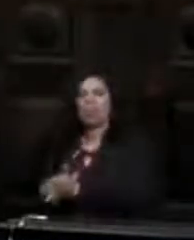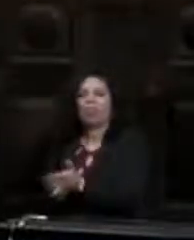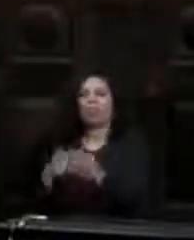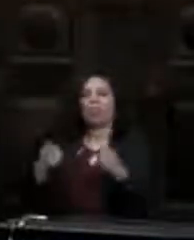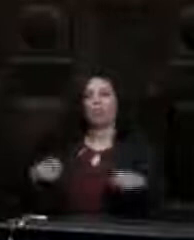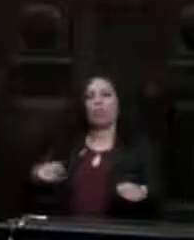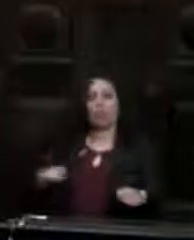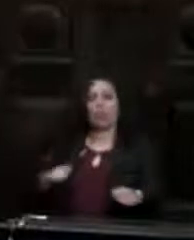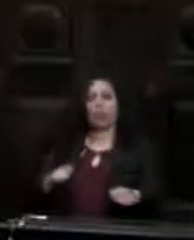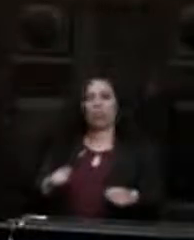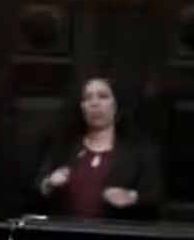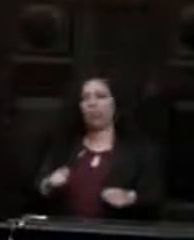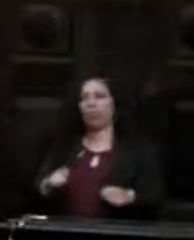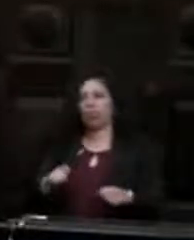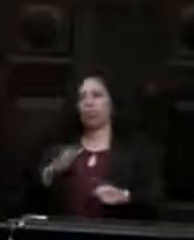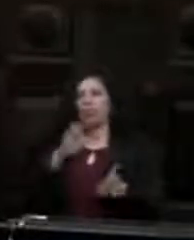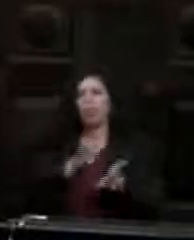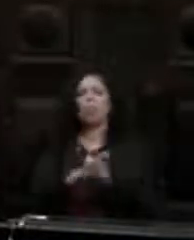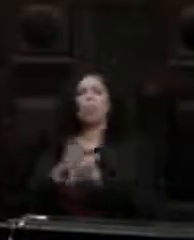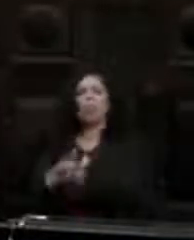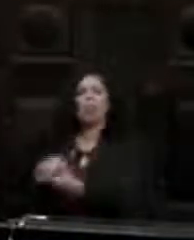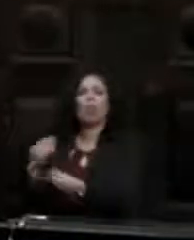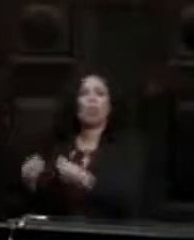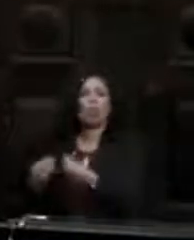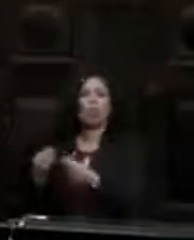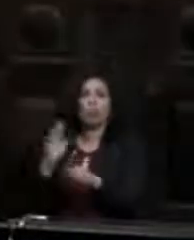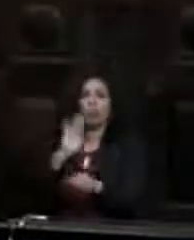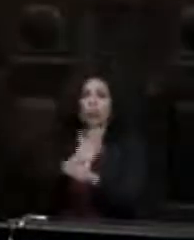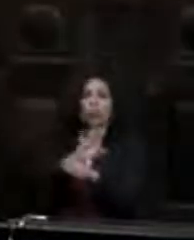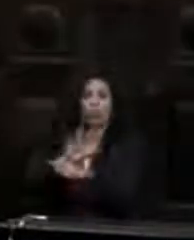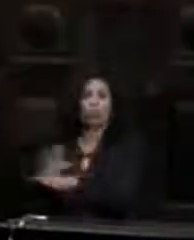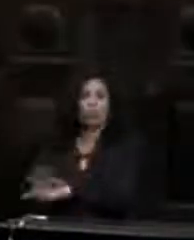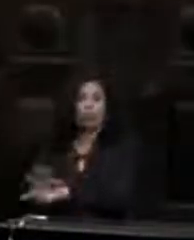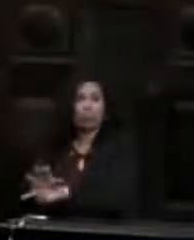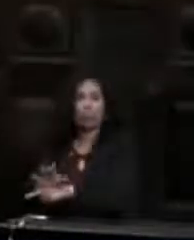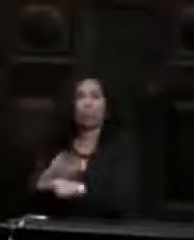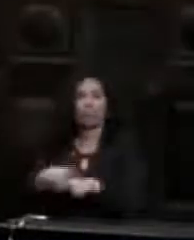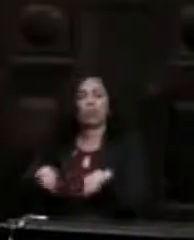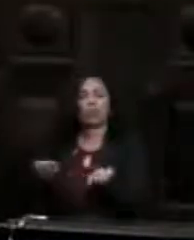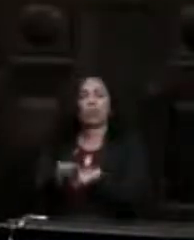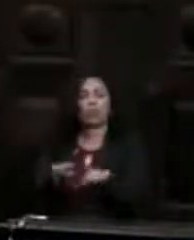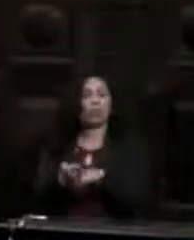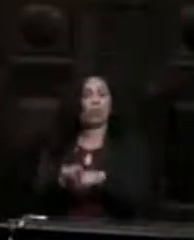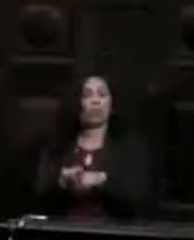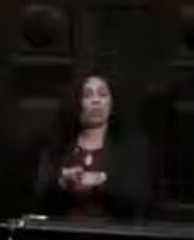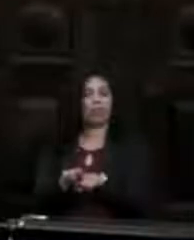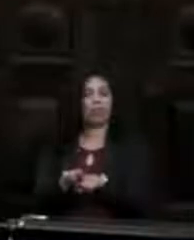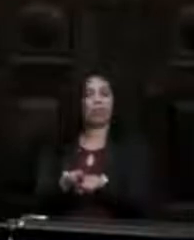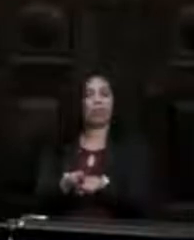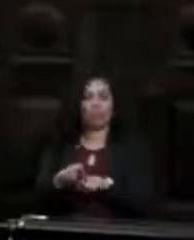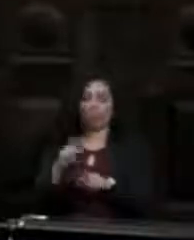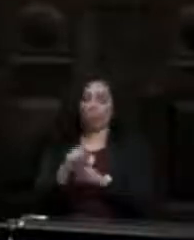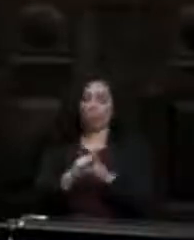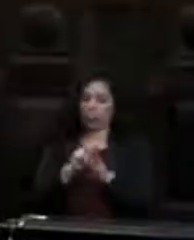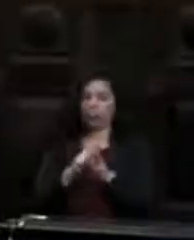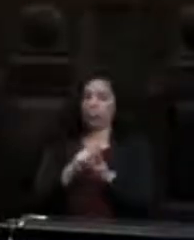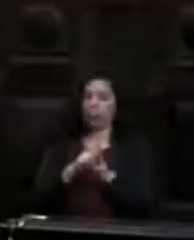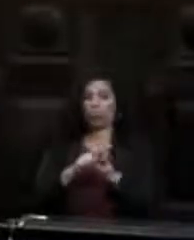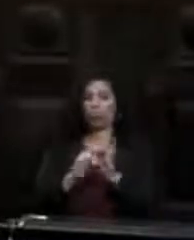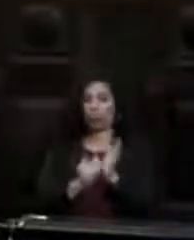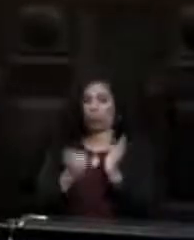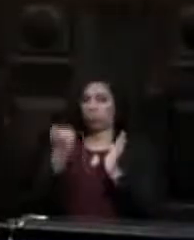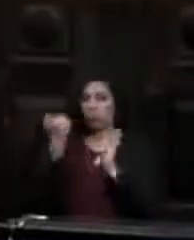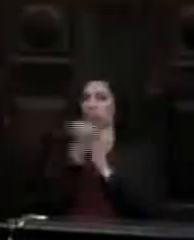valorizado, estimulado, apoiado e dando-lhes a condição salarial de viver com